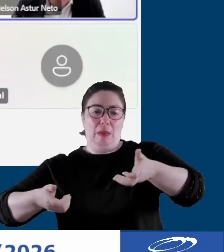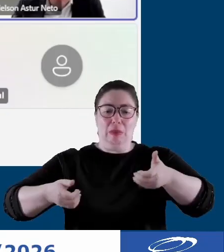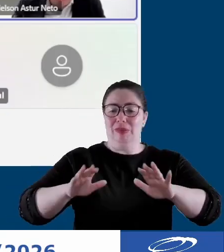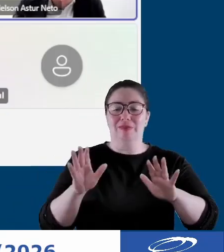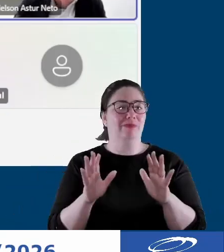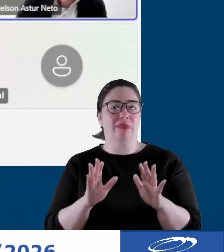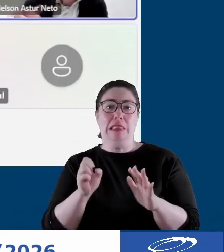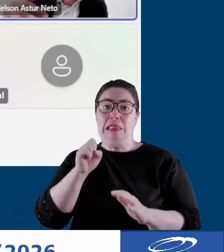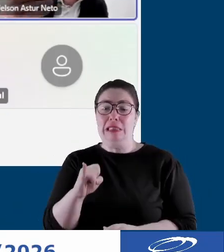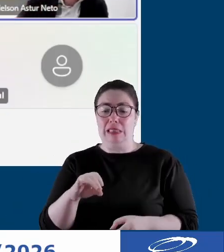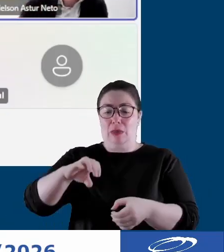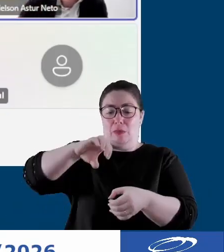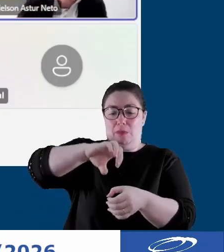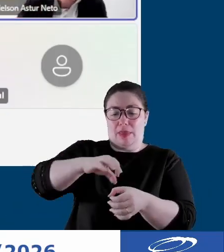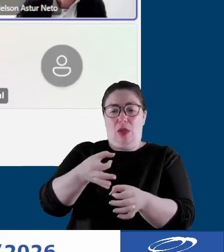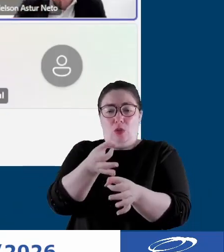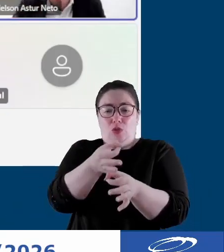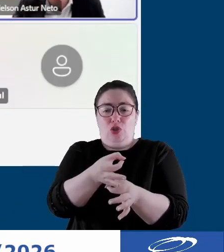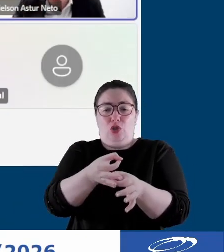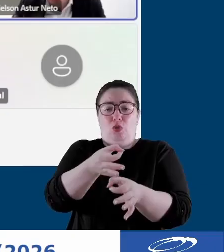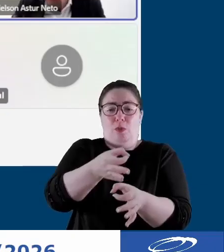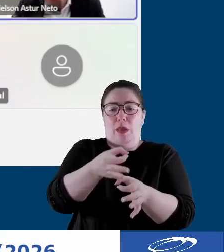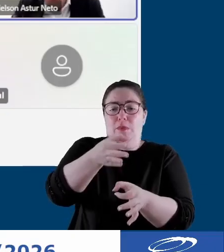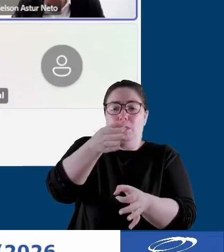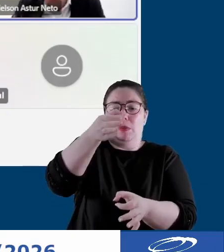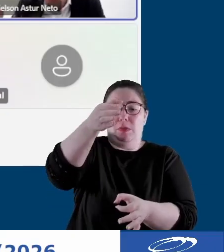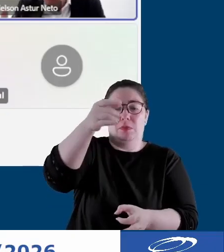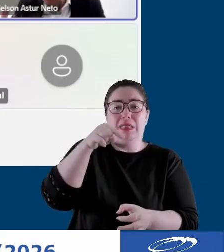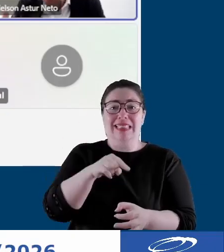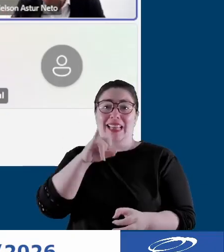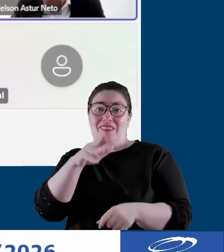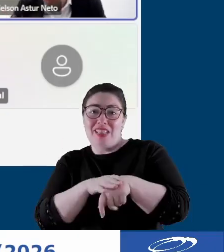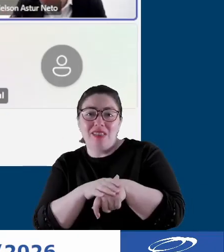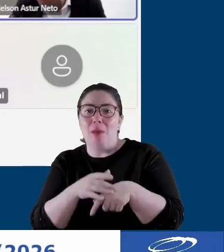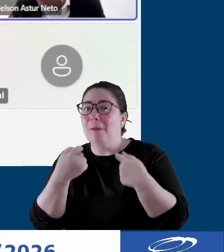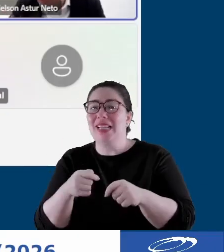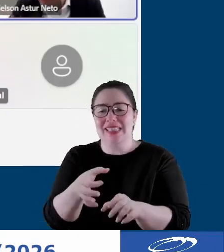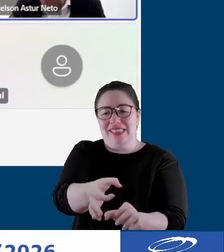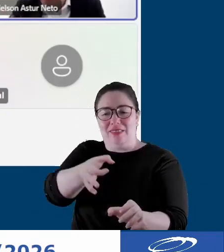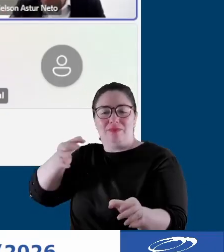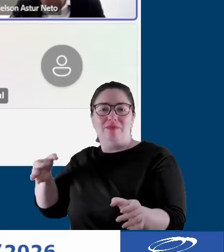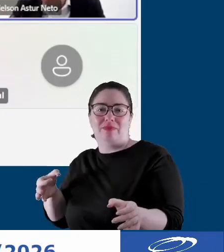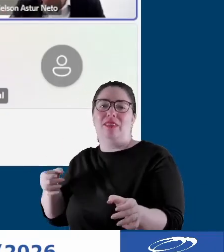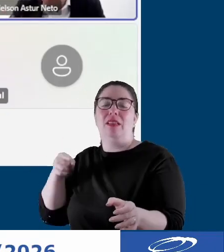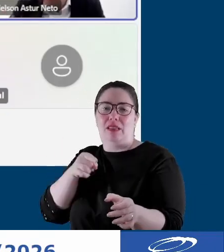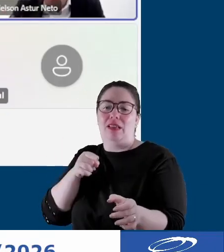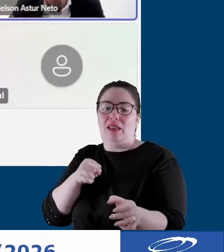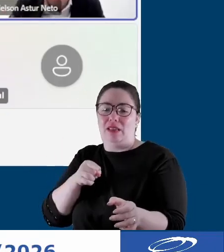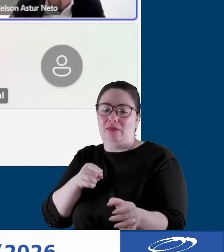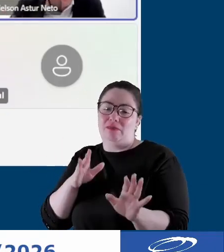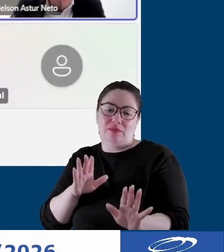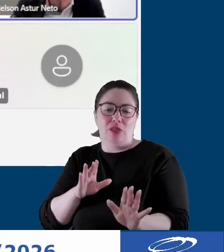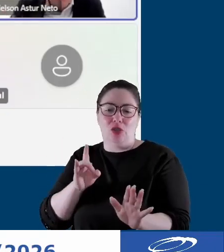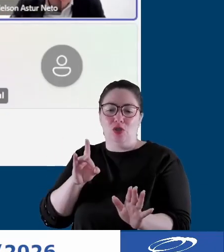eu julgo que a gente tem que ser mais agressivo na retirada desse disco, e por uma via posterior isolada, a gente não consegue ser